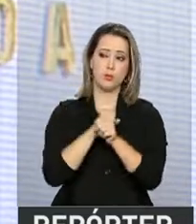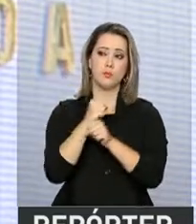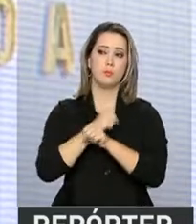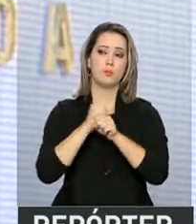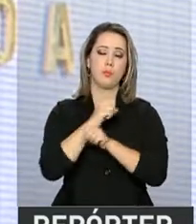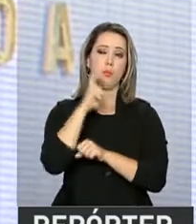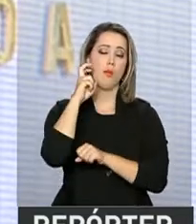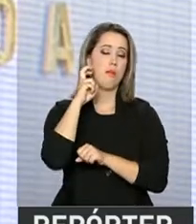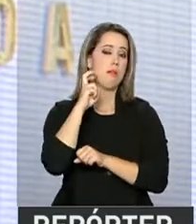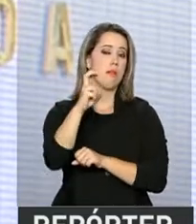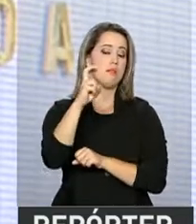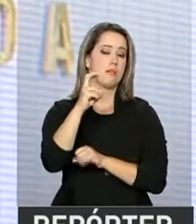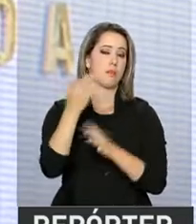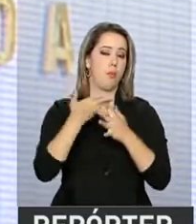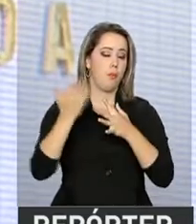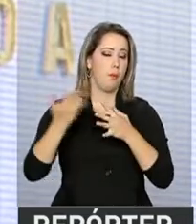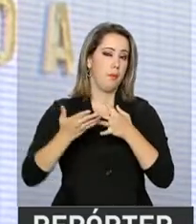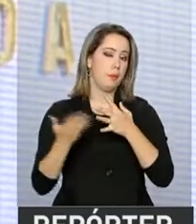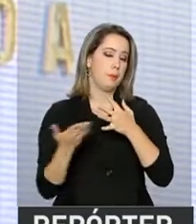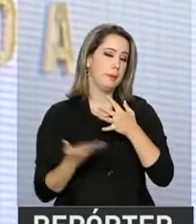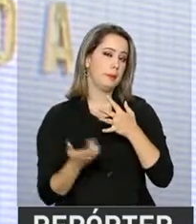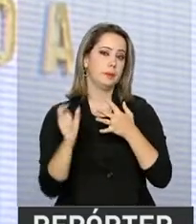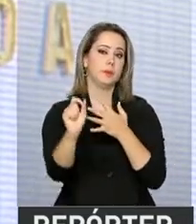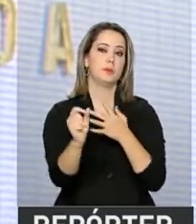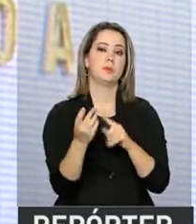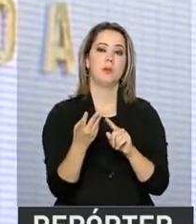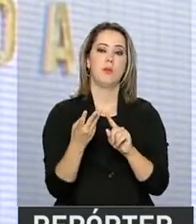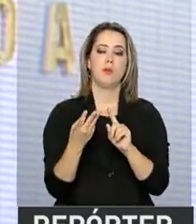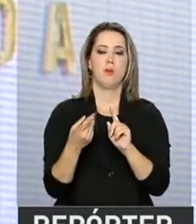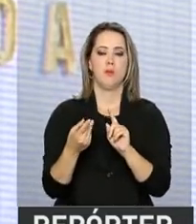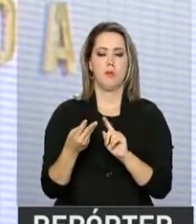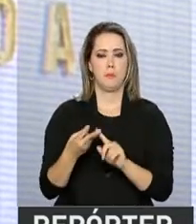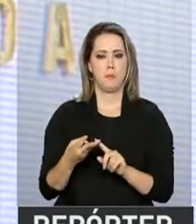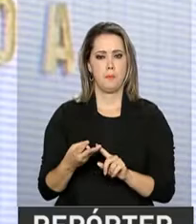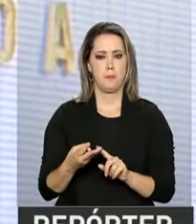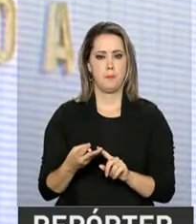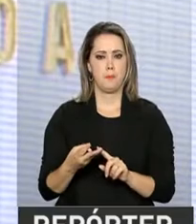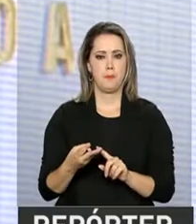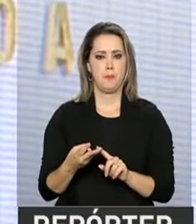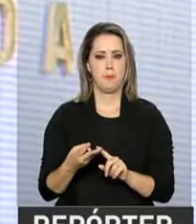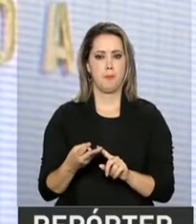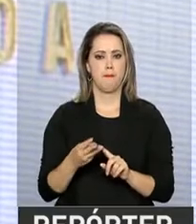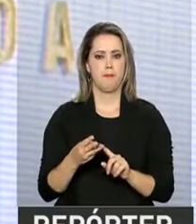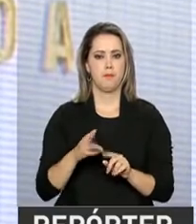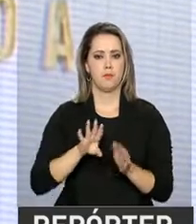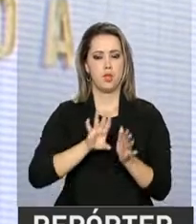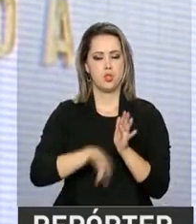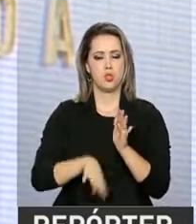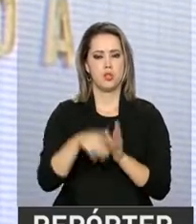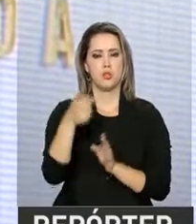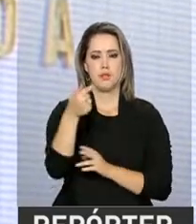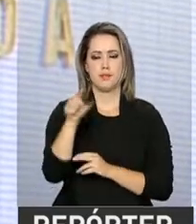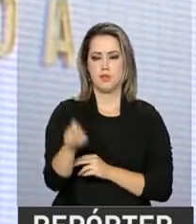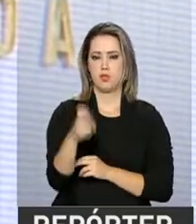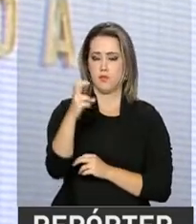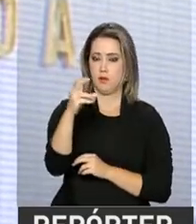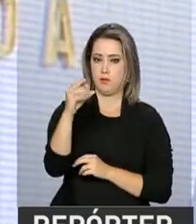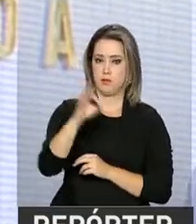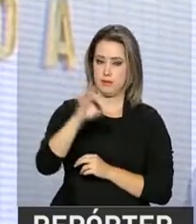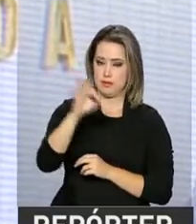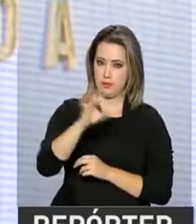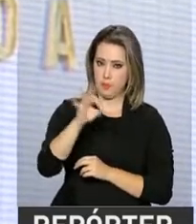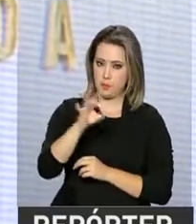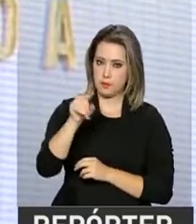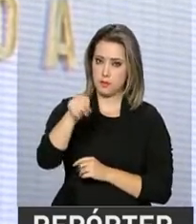durante cinco parcelas dentro de 2017. E tirando esse 7,5%, o restante você pode